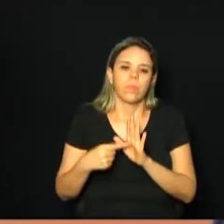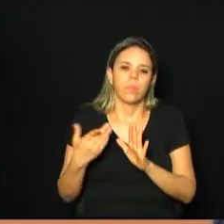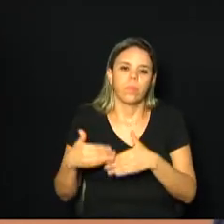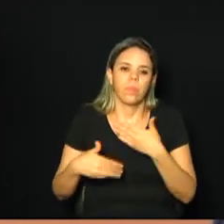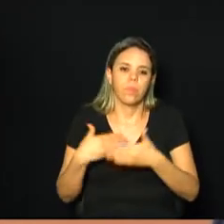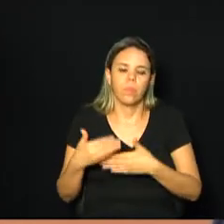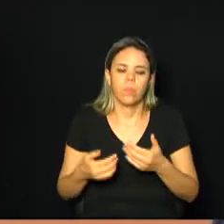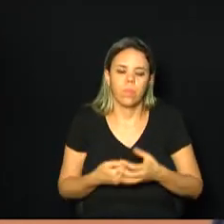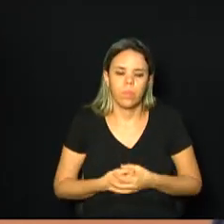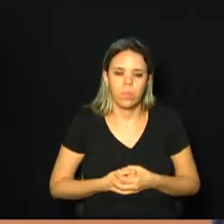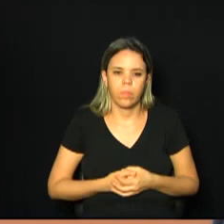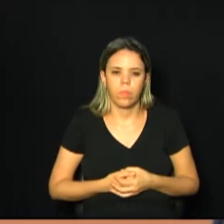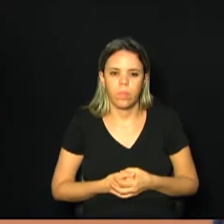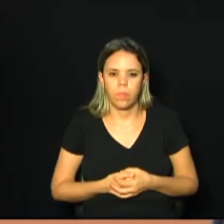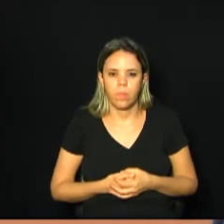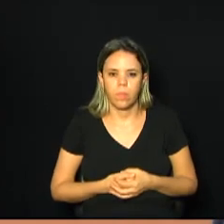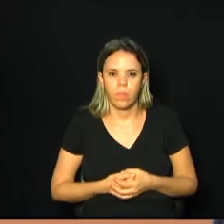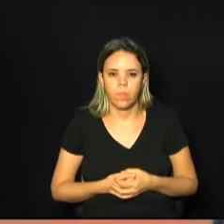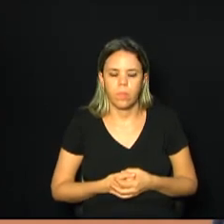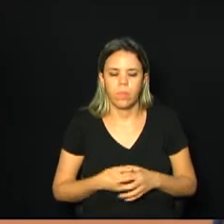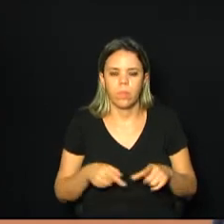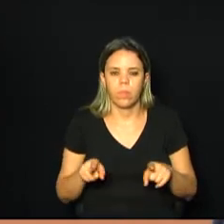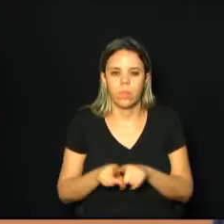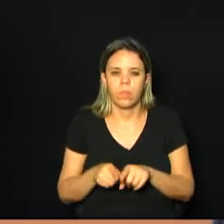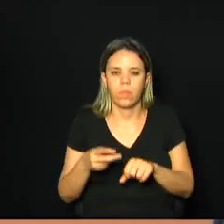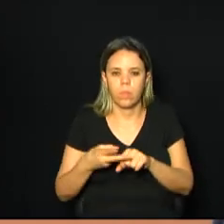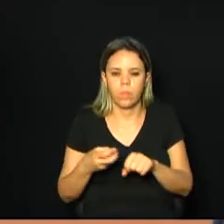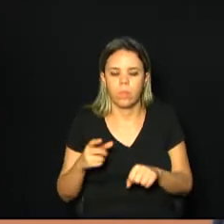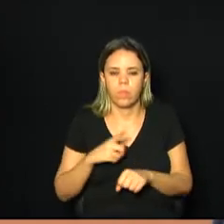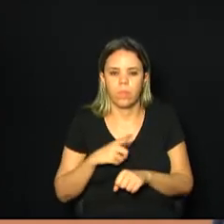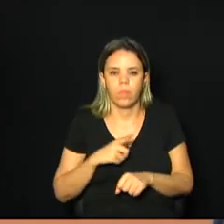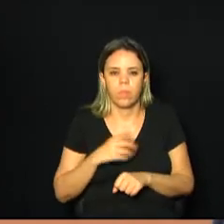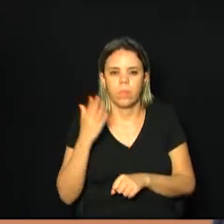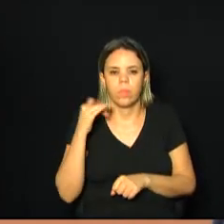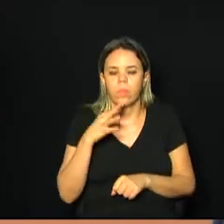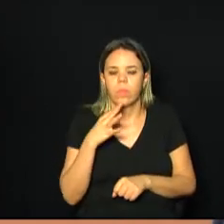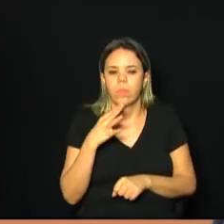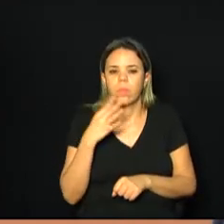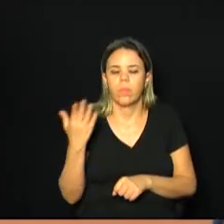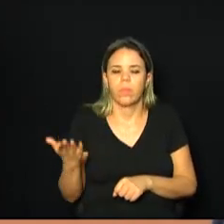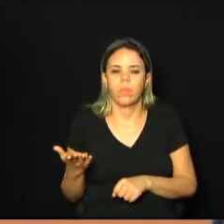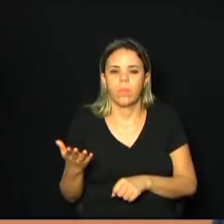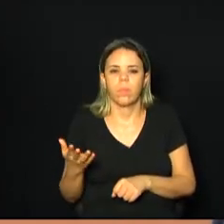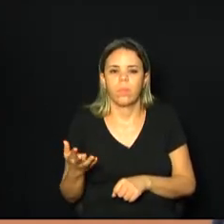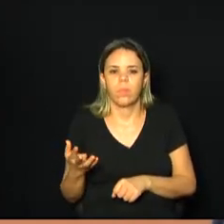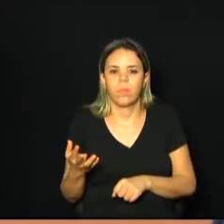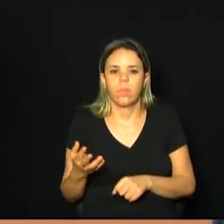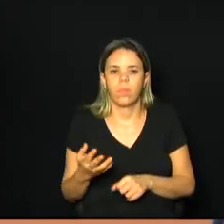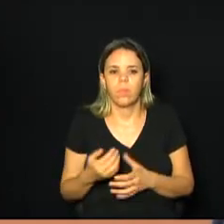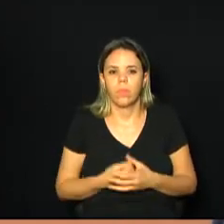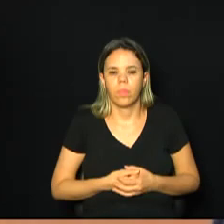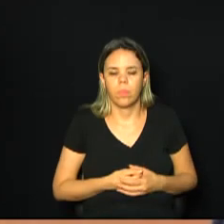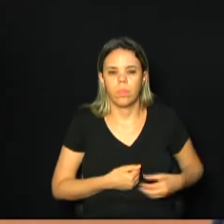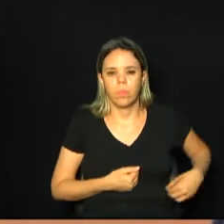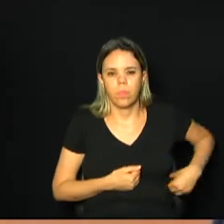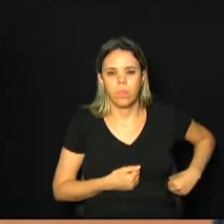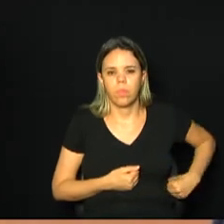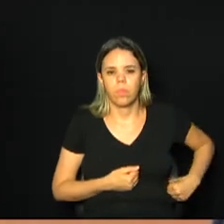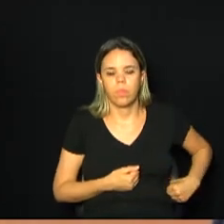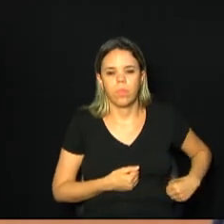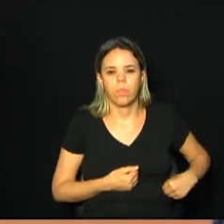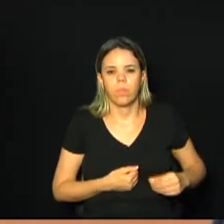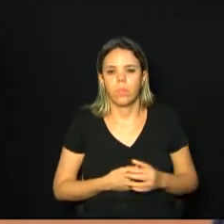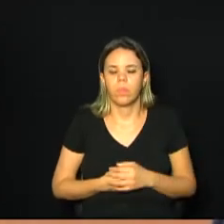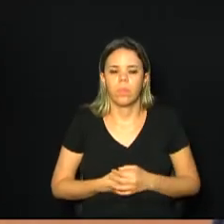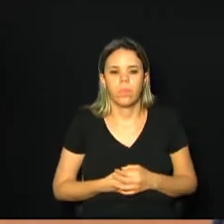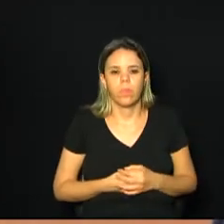frequência. Como também tem um aplicativo, não sei se vocês conhecem, que é aquele Hells, ou que seja, aqueles